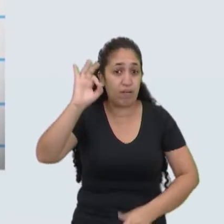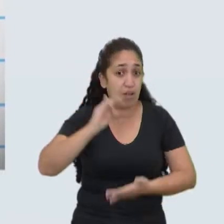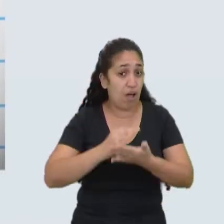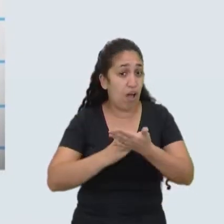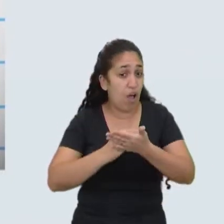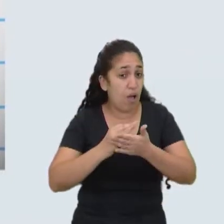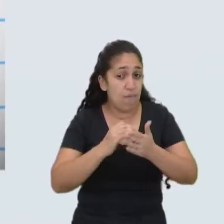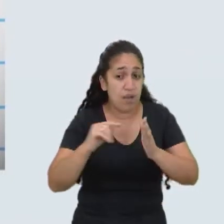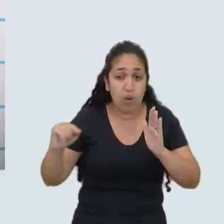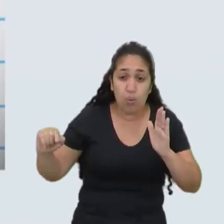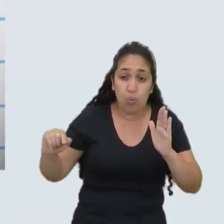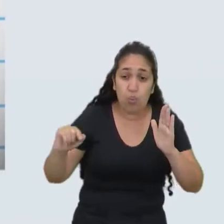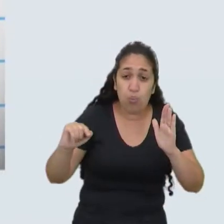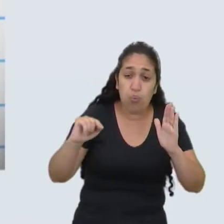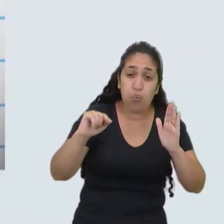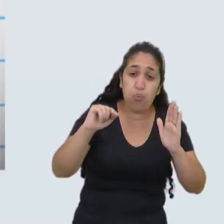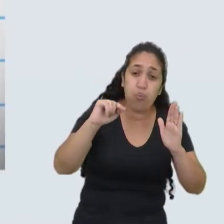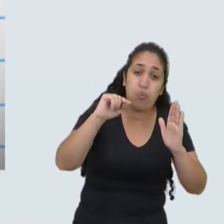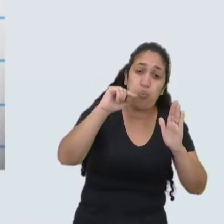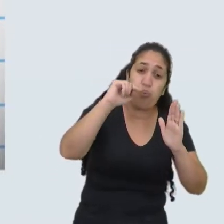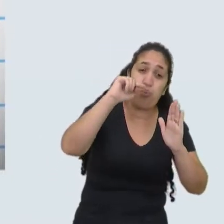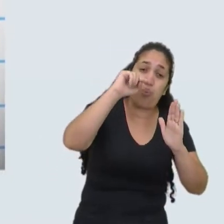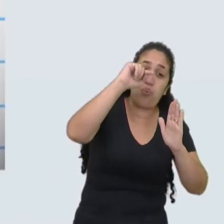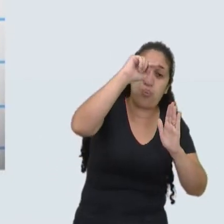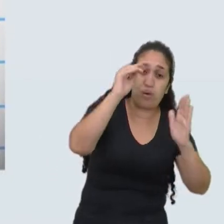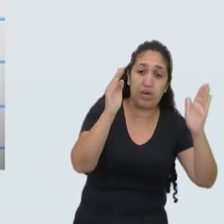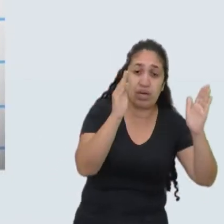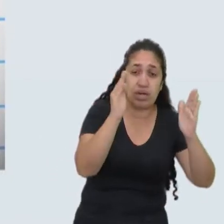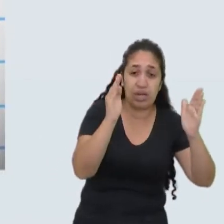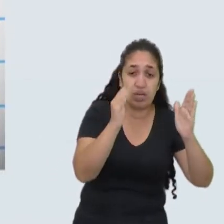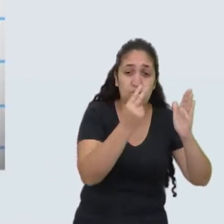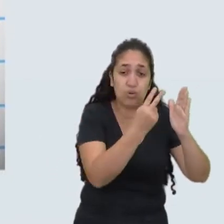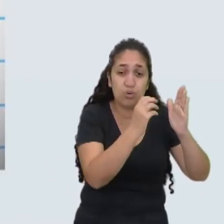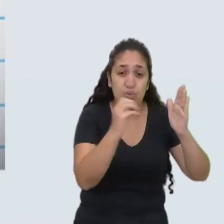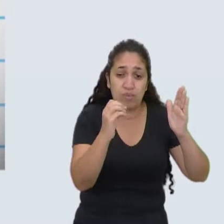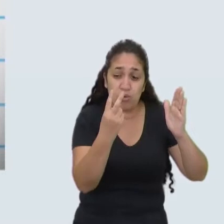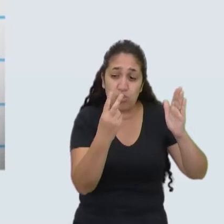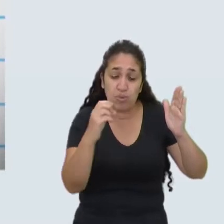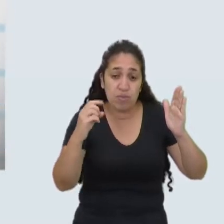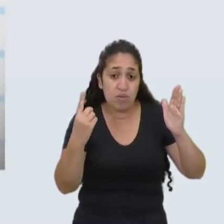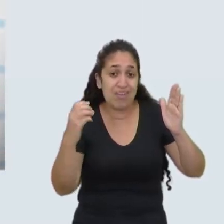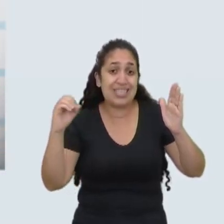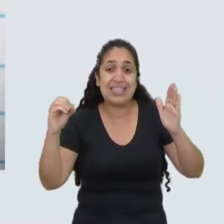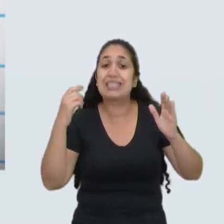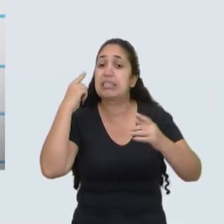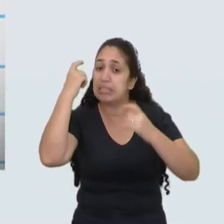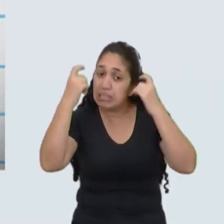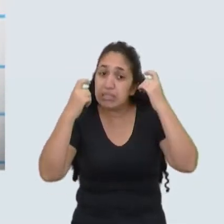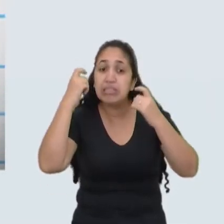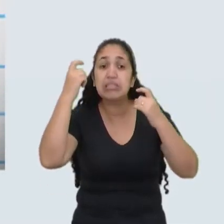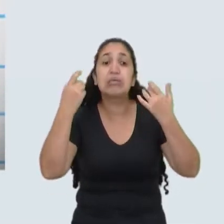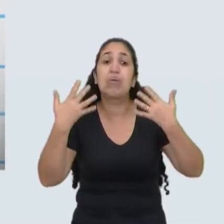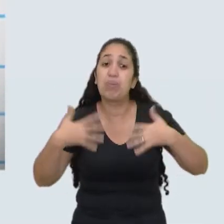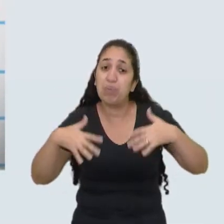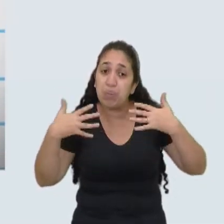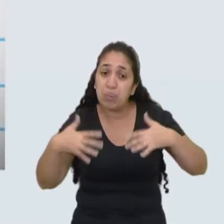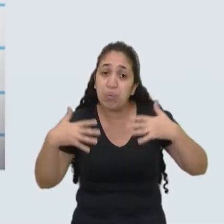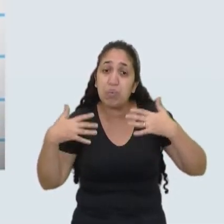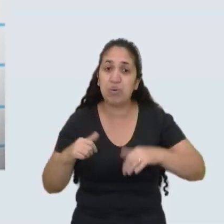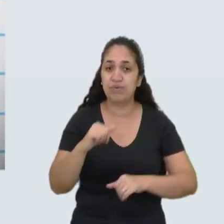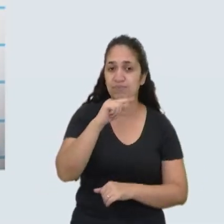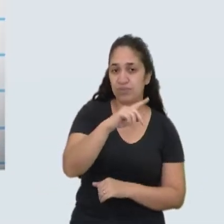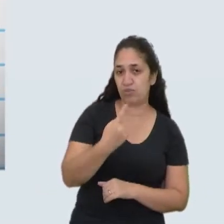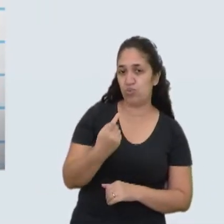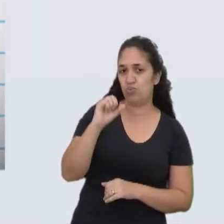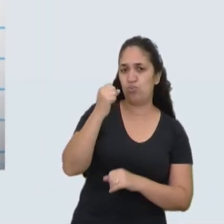cresceram mais rapidamente entre 2000 e 2010 do que nas décadas anteriores. É preocupante que 17 dos 18 anos mais quentes